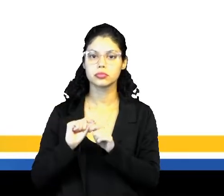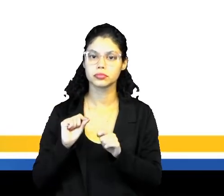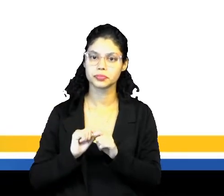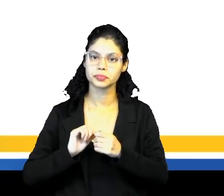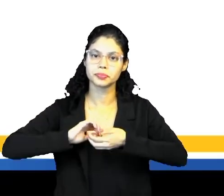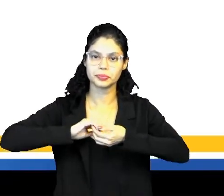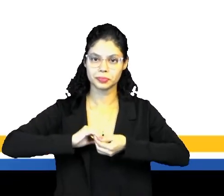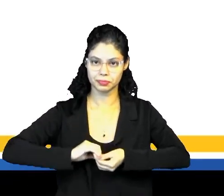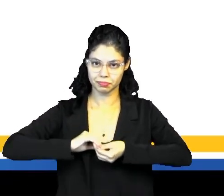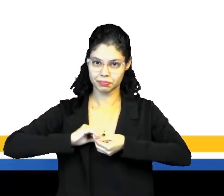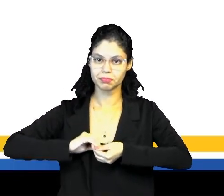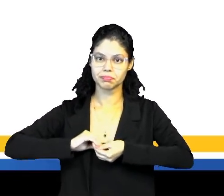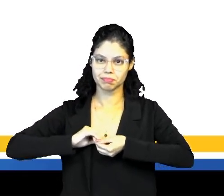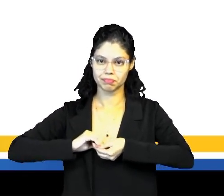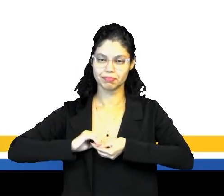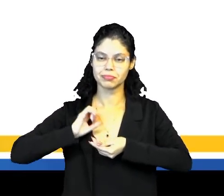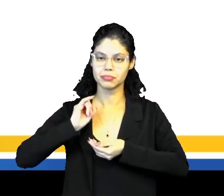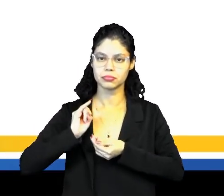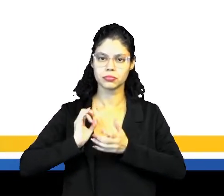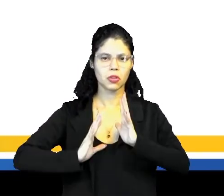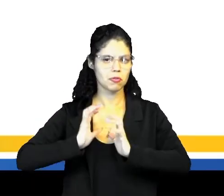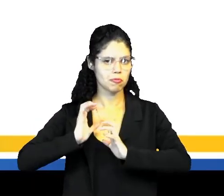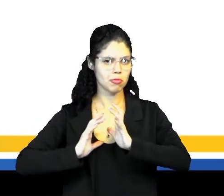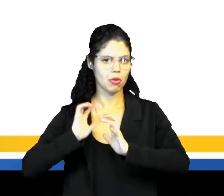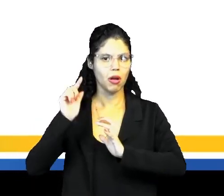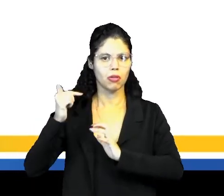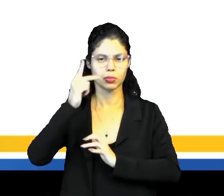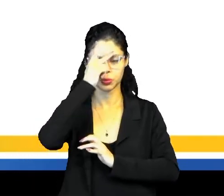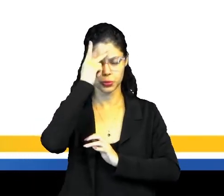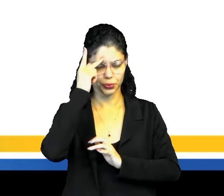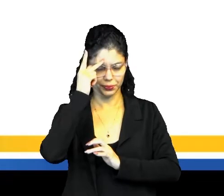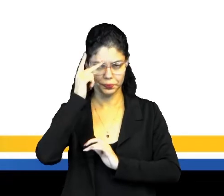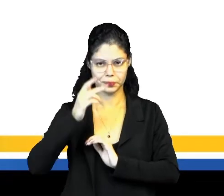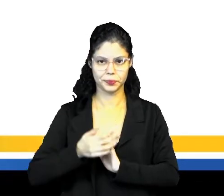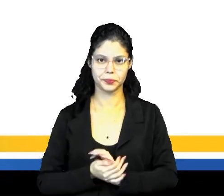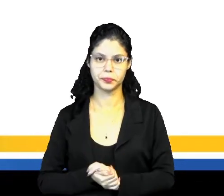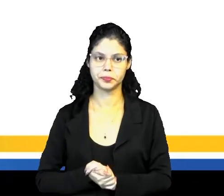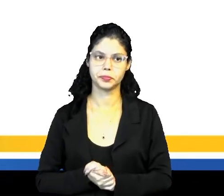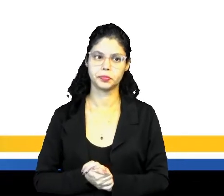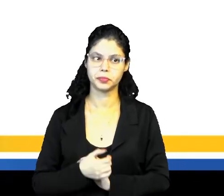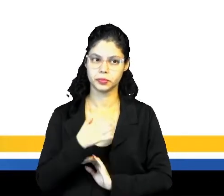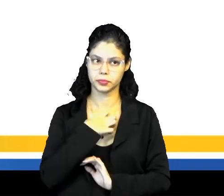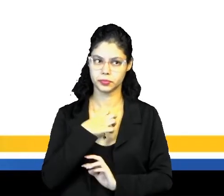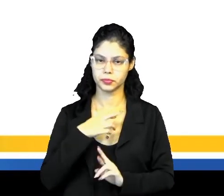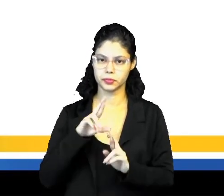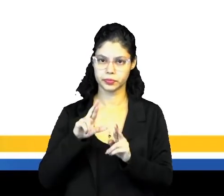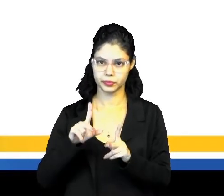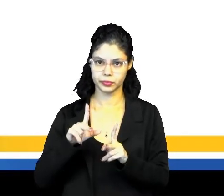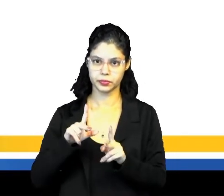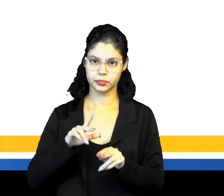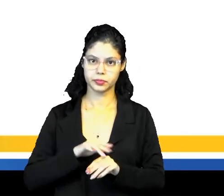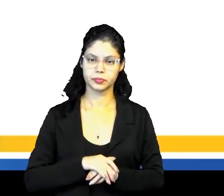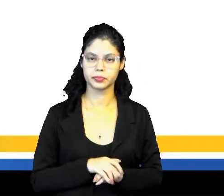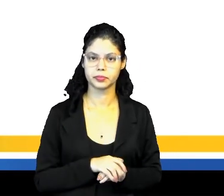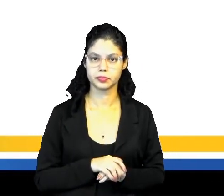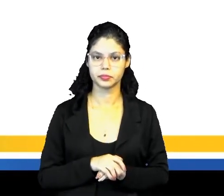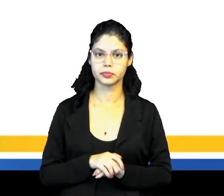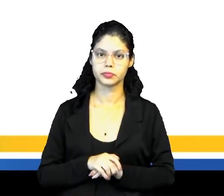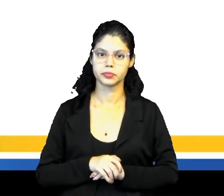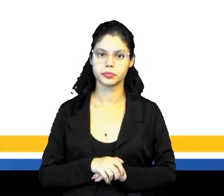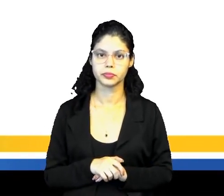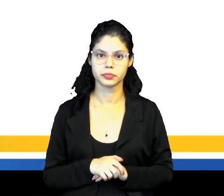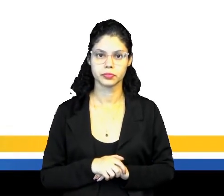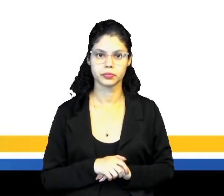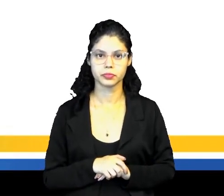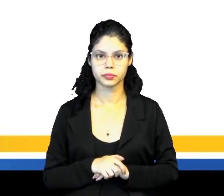as pazes, né? Se a pessoa estiver aí brigada com alguém, né? Tem sentidos diferentes aí nesse make-up.